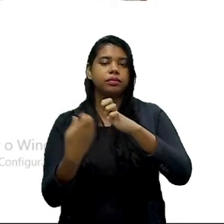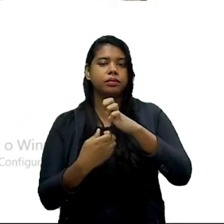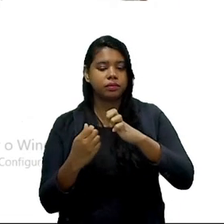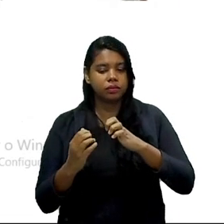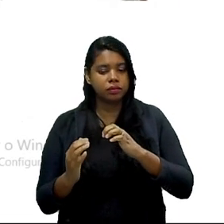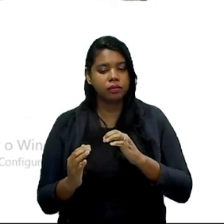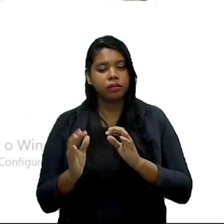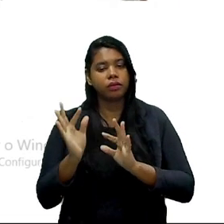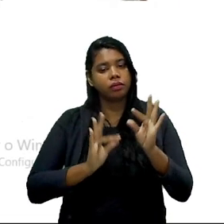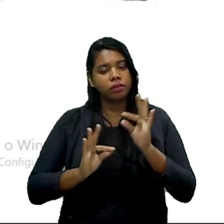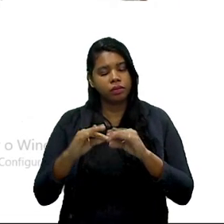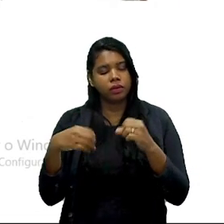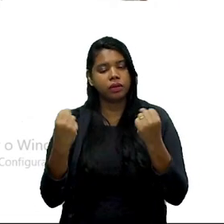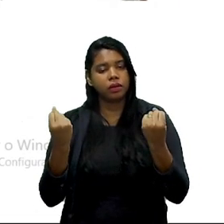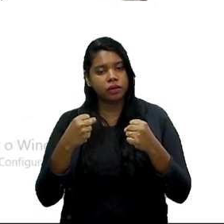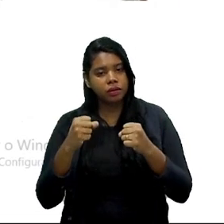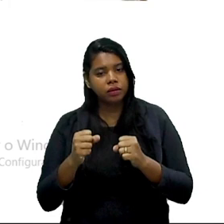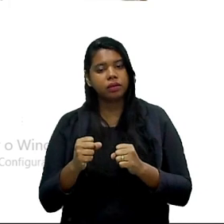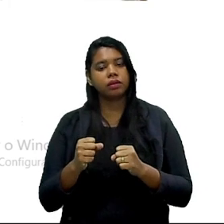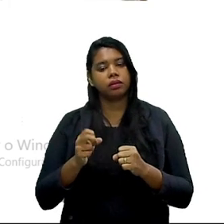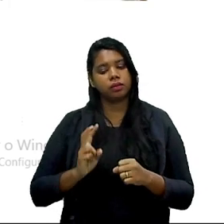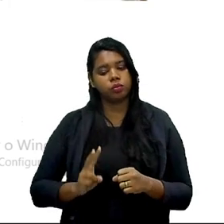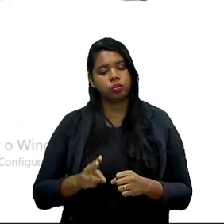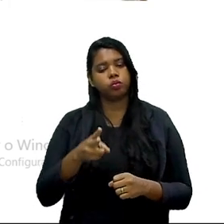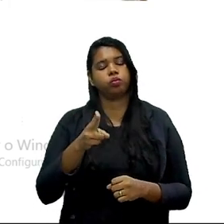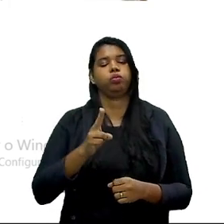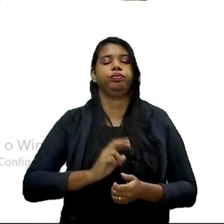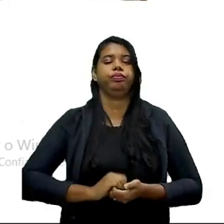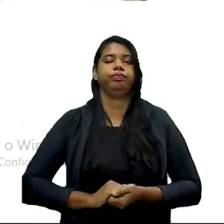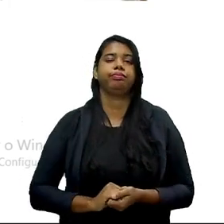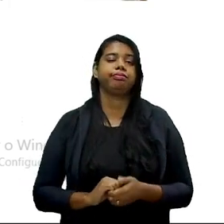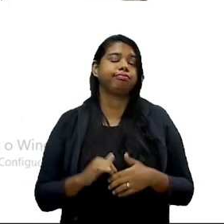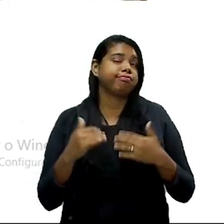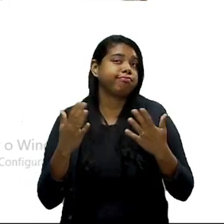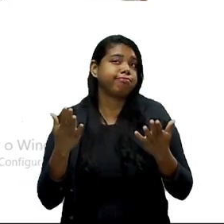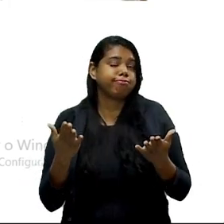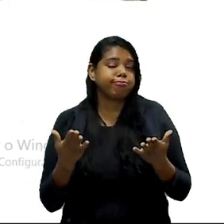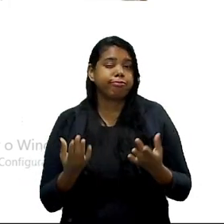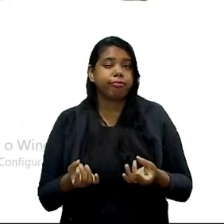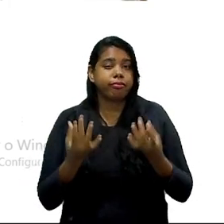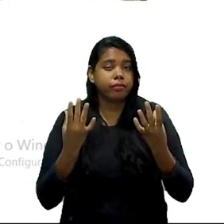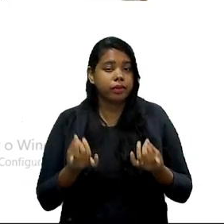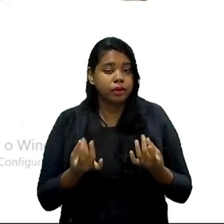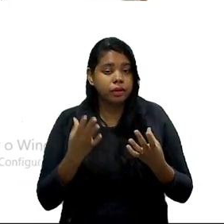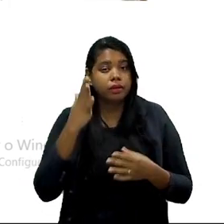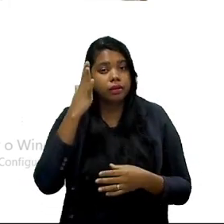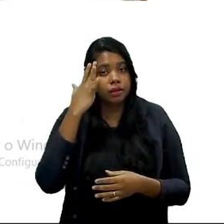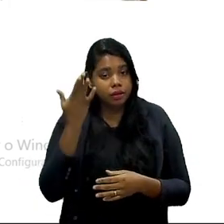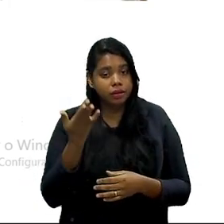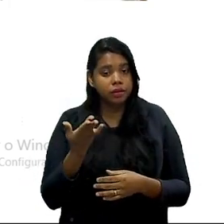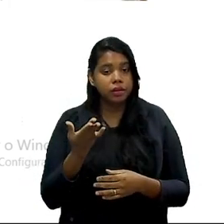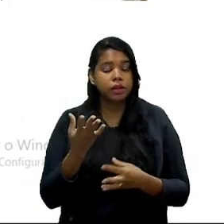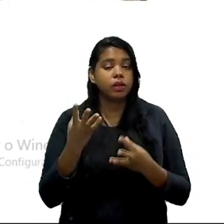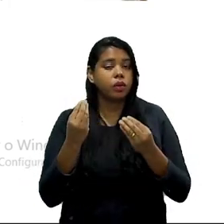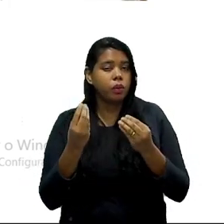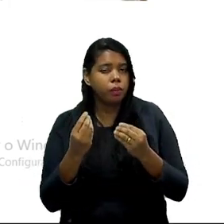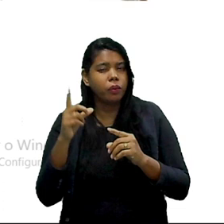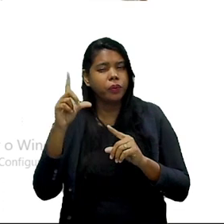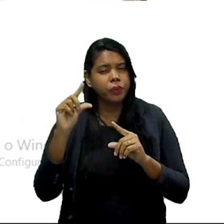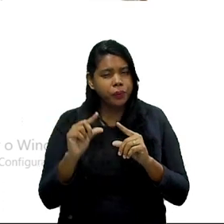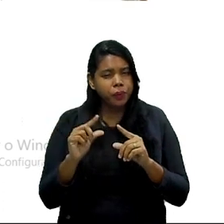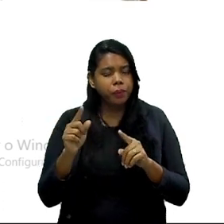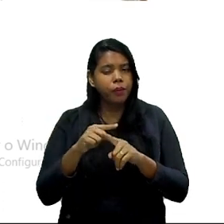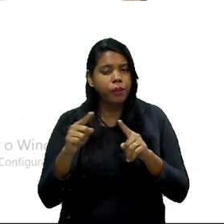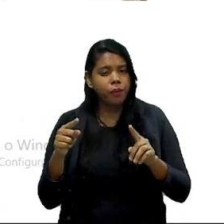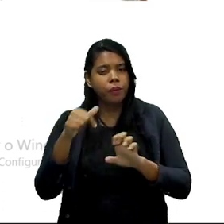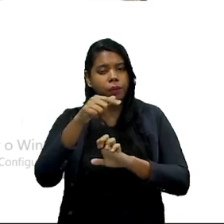por isso que a gente diz que eles permanecem constantes, que independem do volume de vendas. Produzindo pouco ou muito, a empresa tem